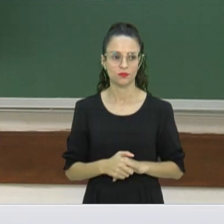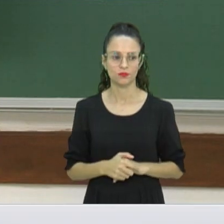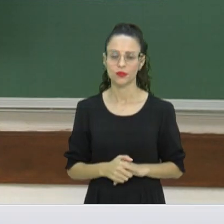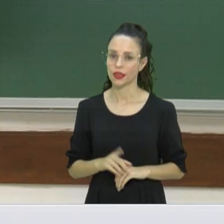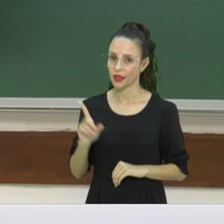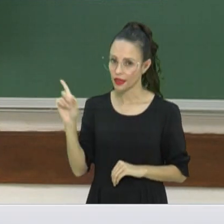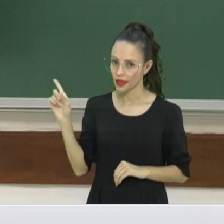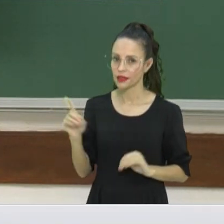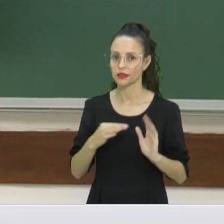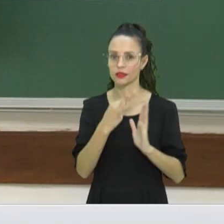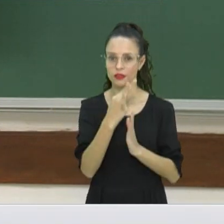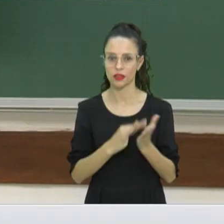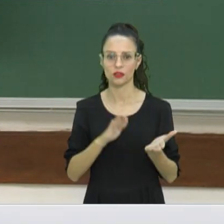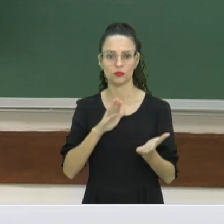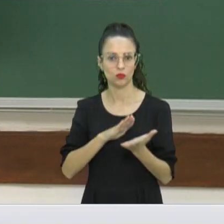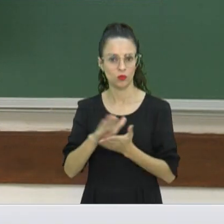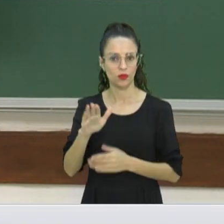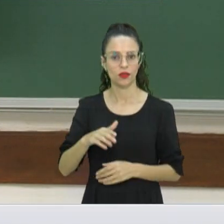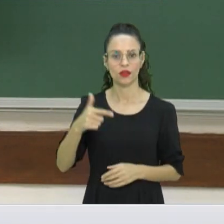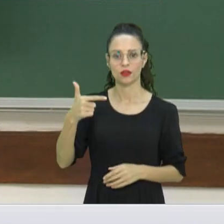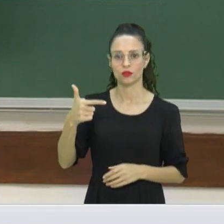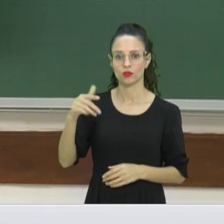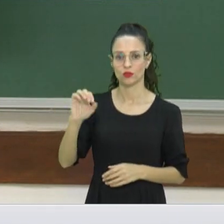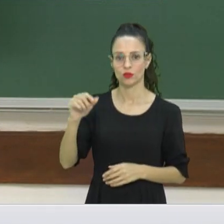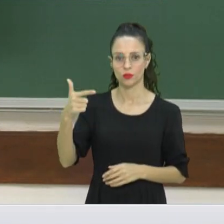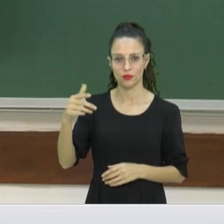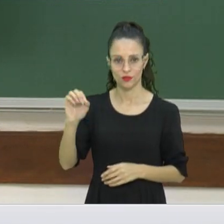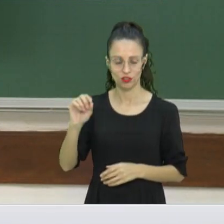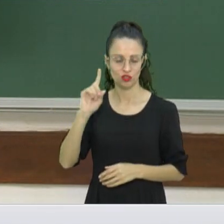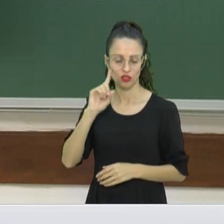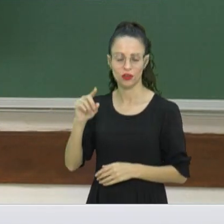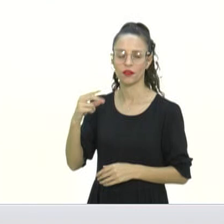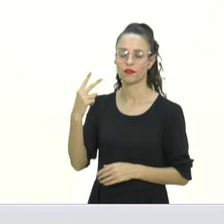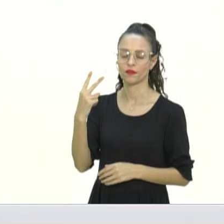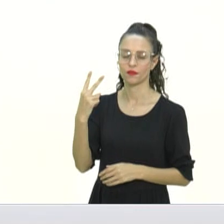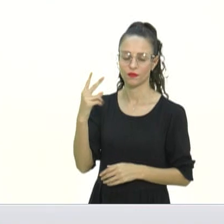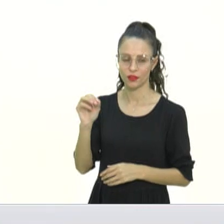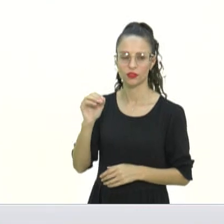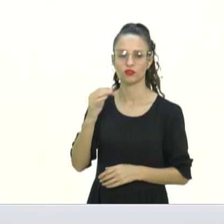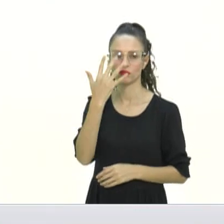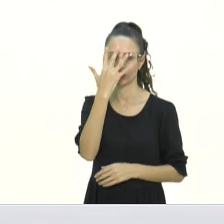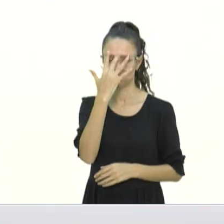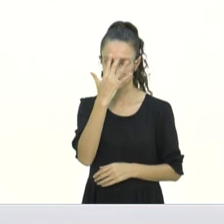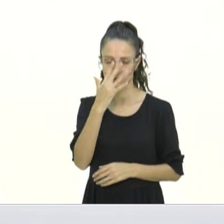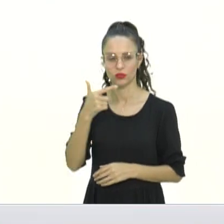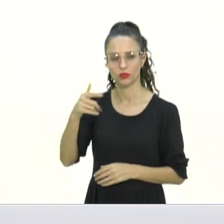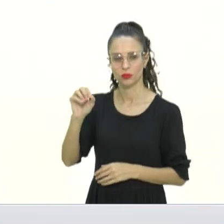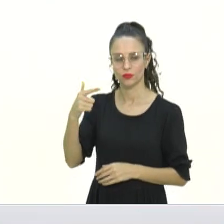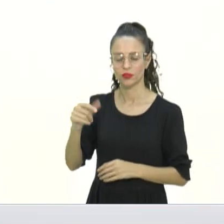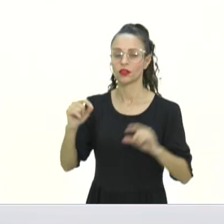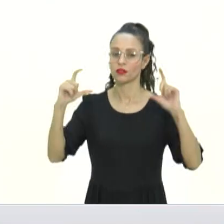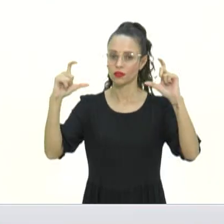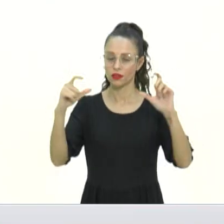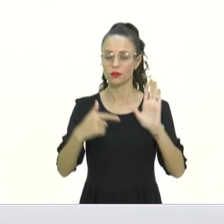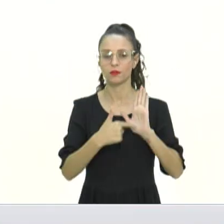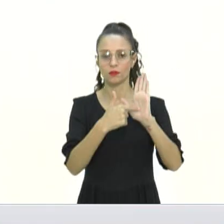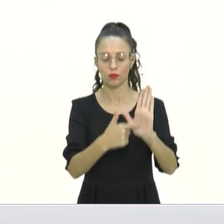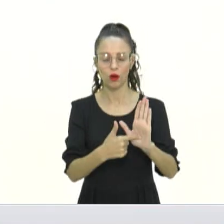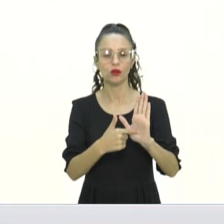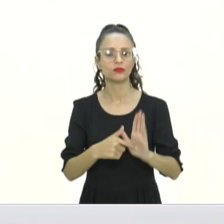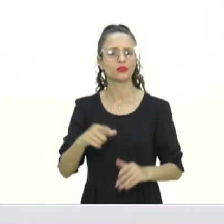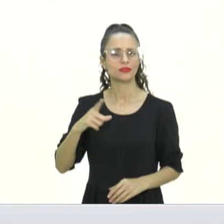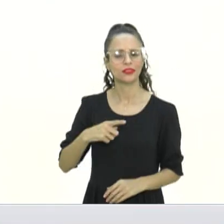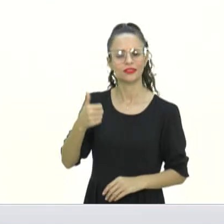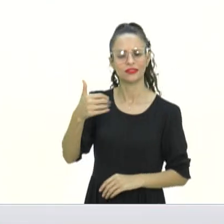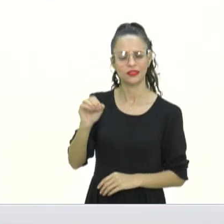Esse texto foi publicado em 2020, dia 20/2/2020. No trecho, afirma-se que a legislação completa